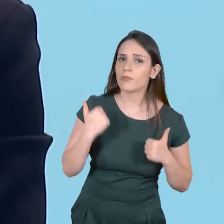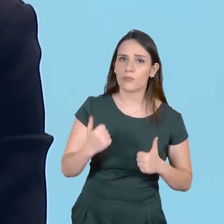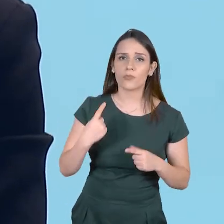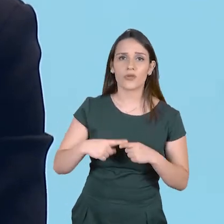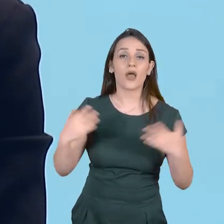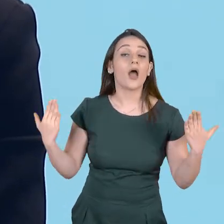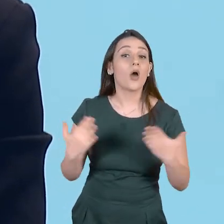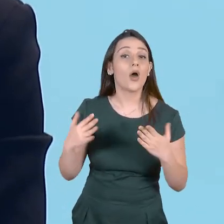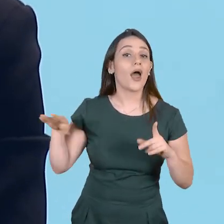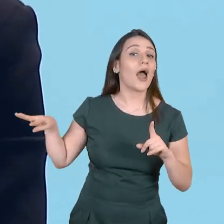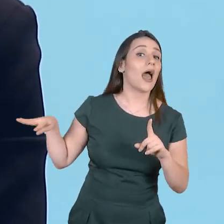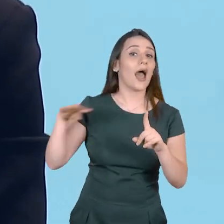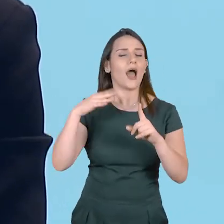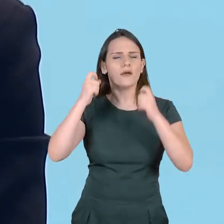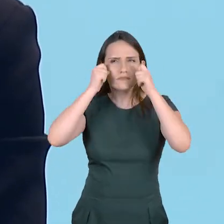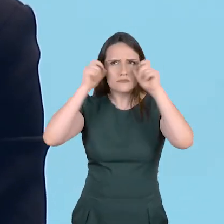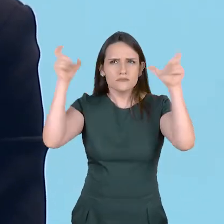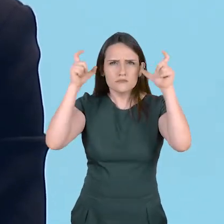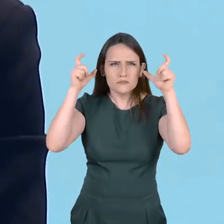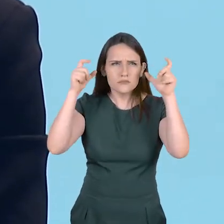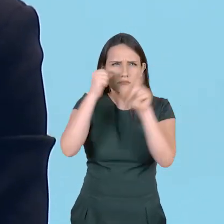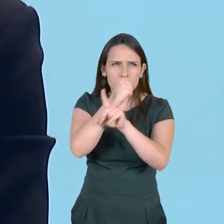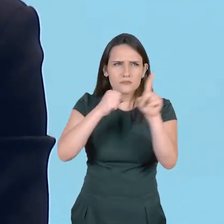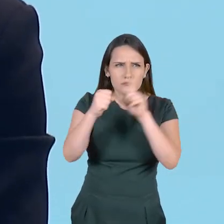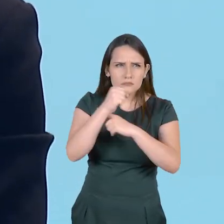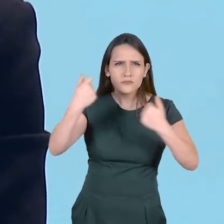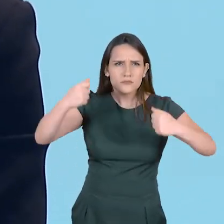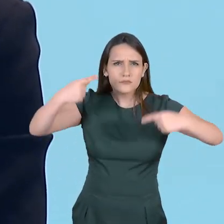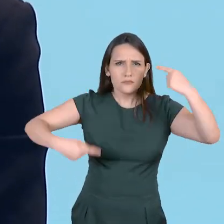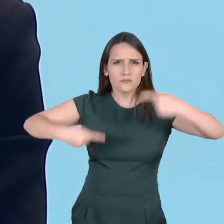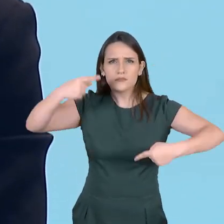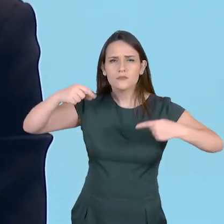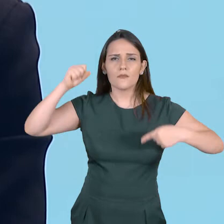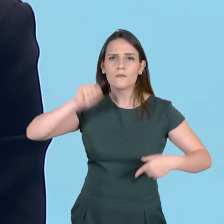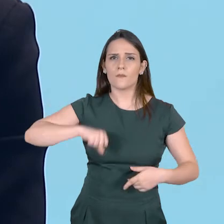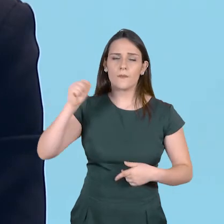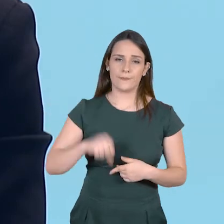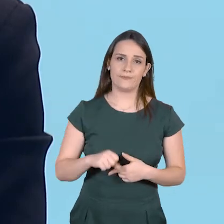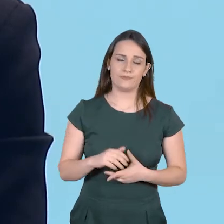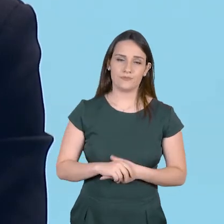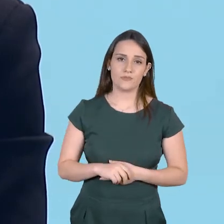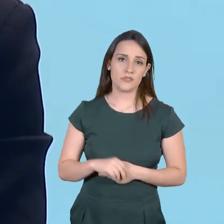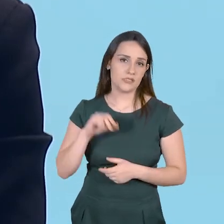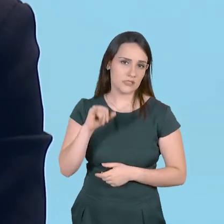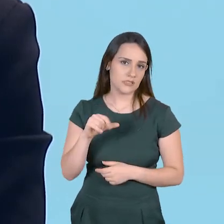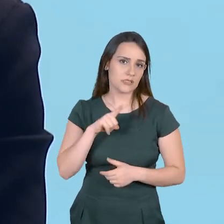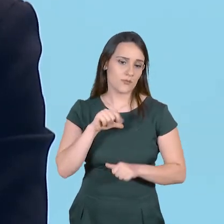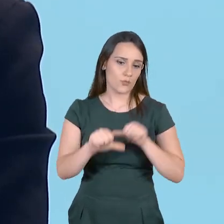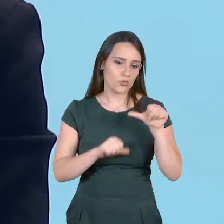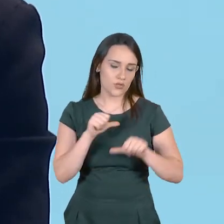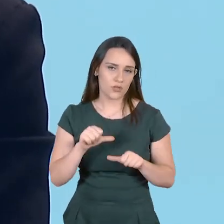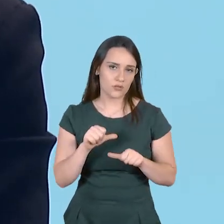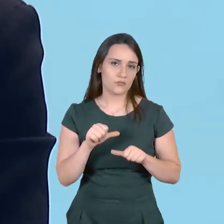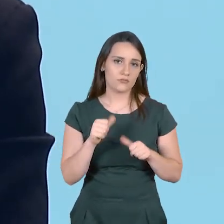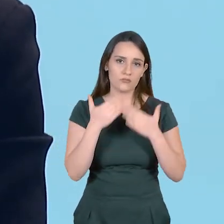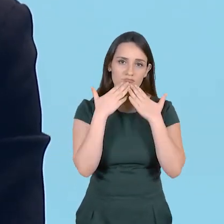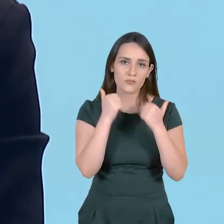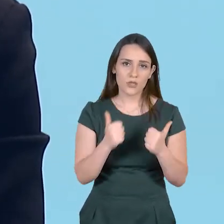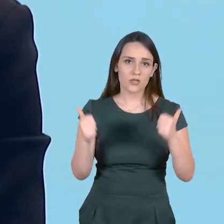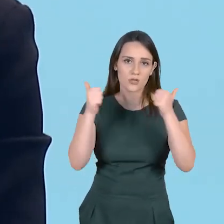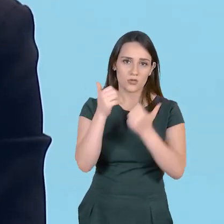foi despertar a sociedade para o debate e se houve alguma mudança, alguma alteração no texto,